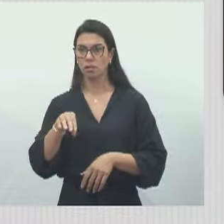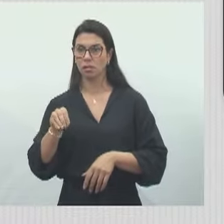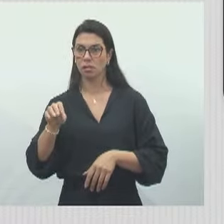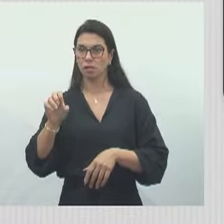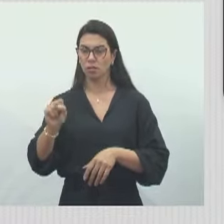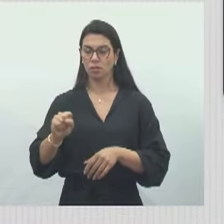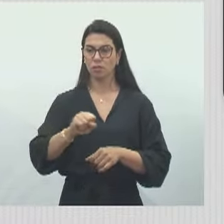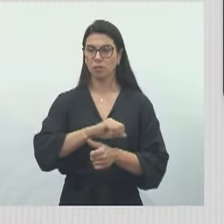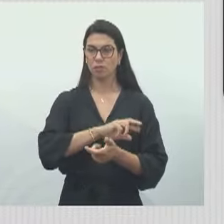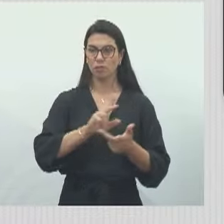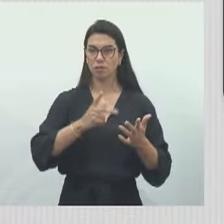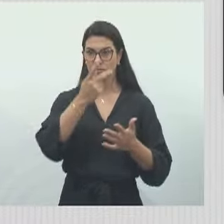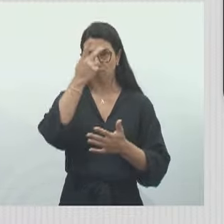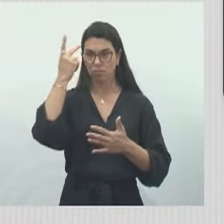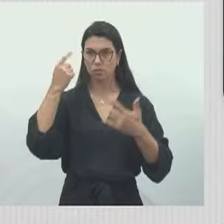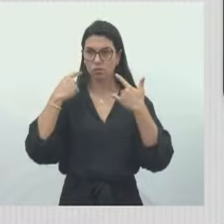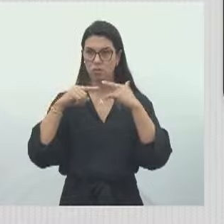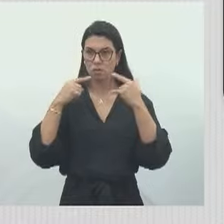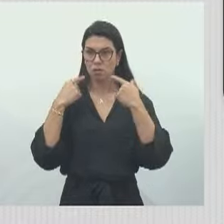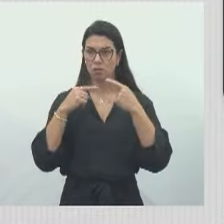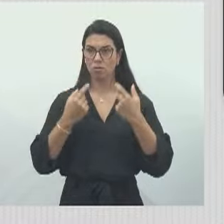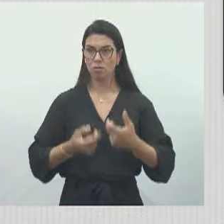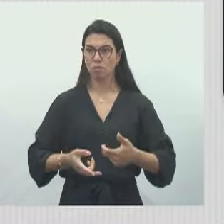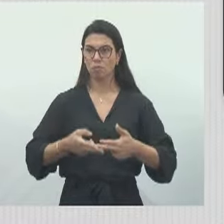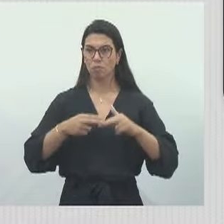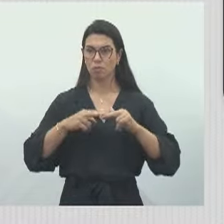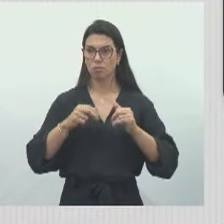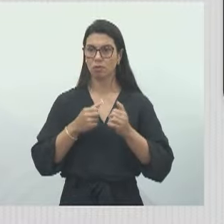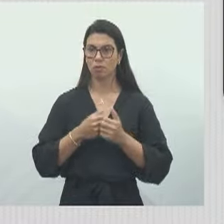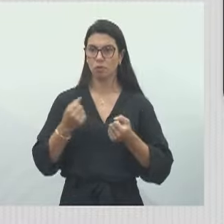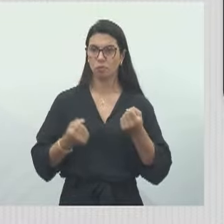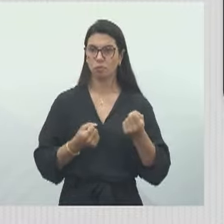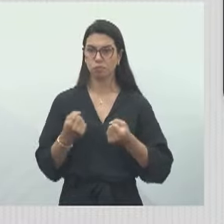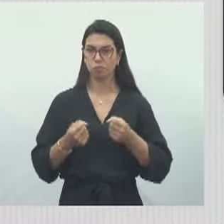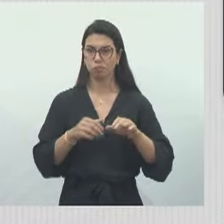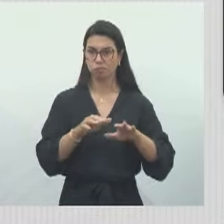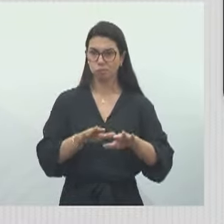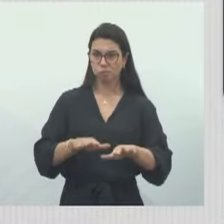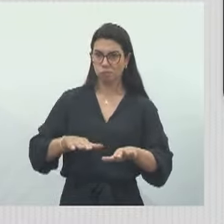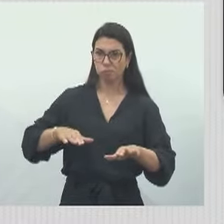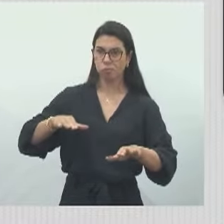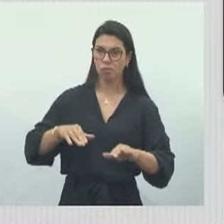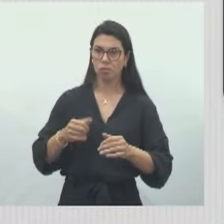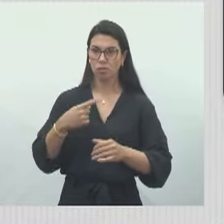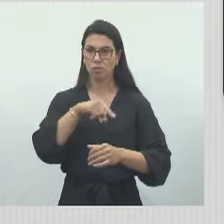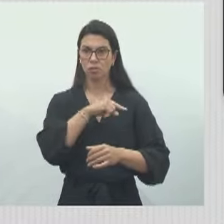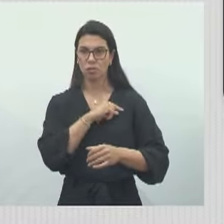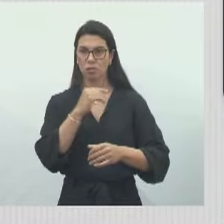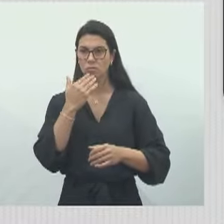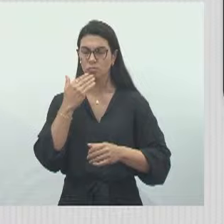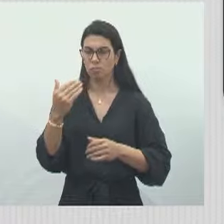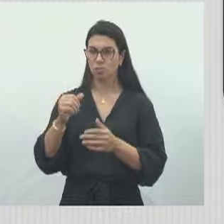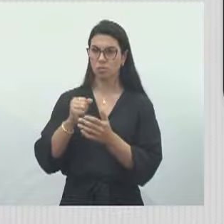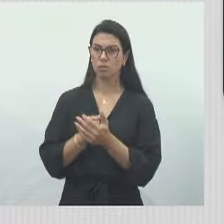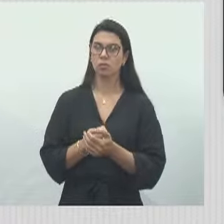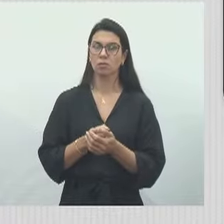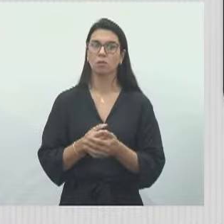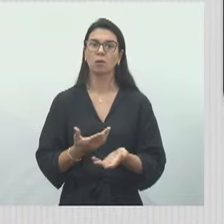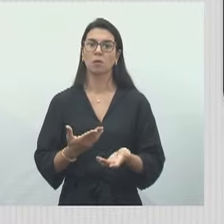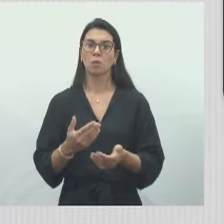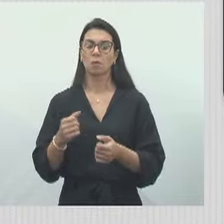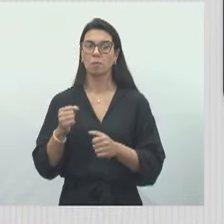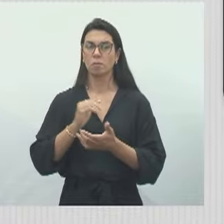sempre reclamando, o fluxo aqui é intenso, e aqui a gente está caminhando para a mobilidade urbana, estudar a possibilidade de ter um